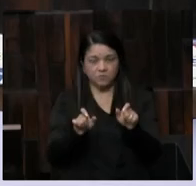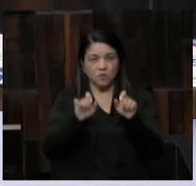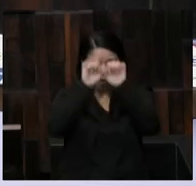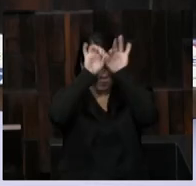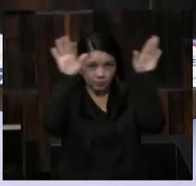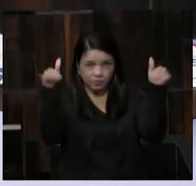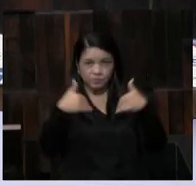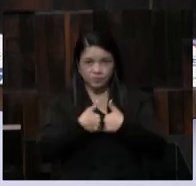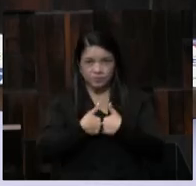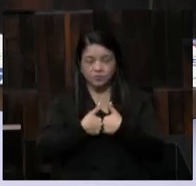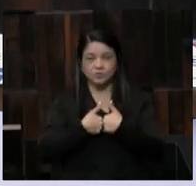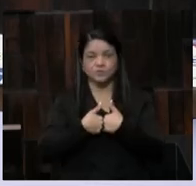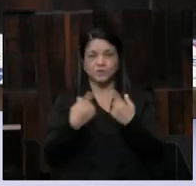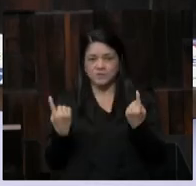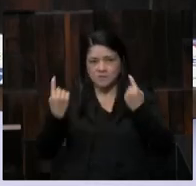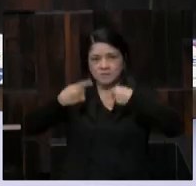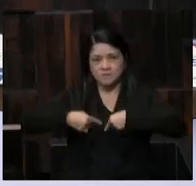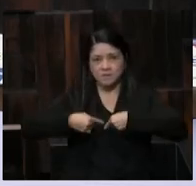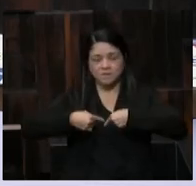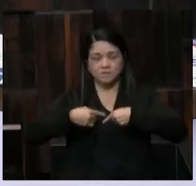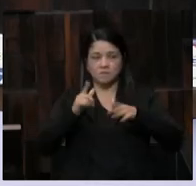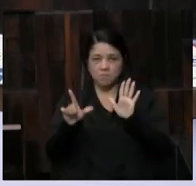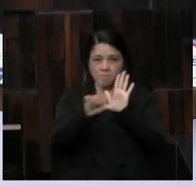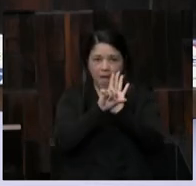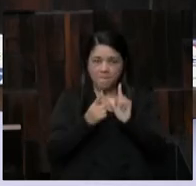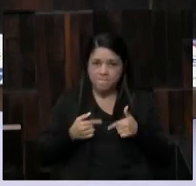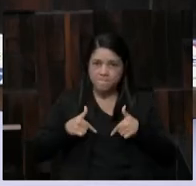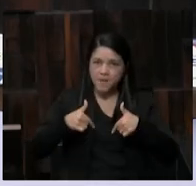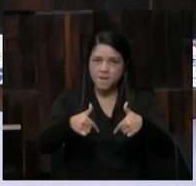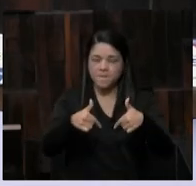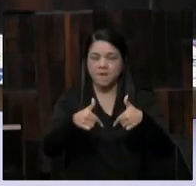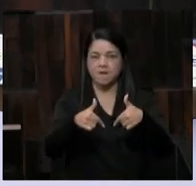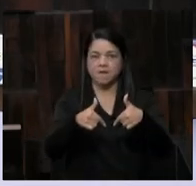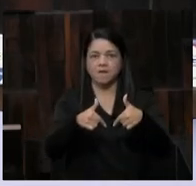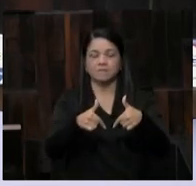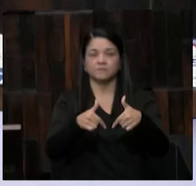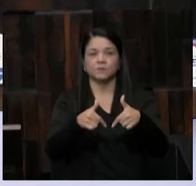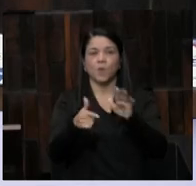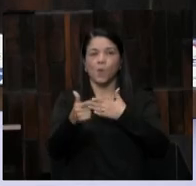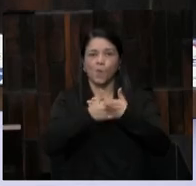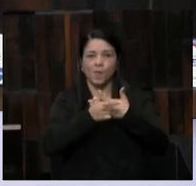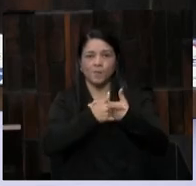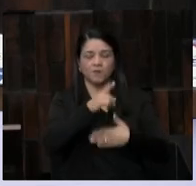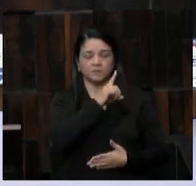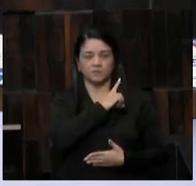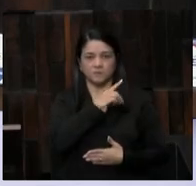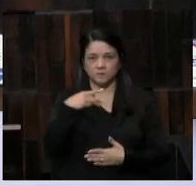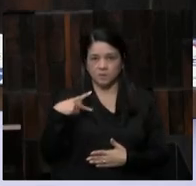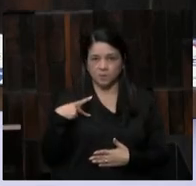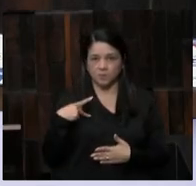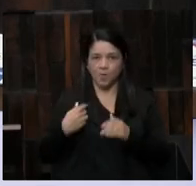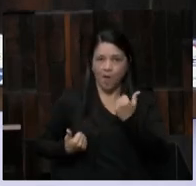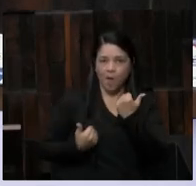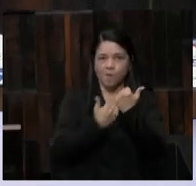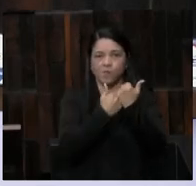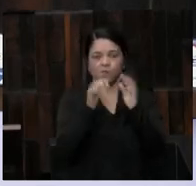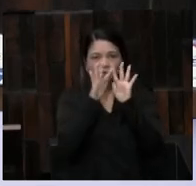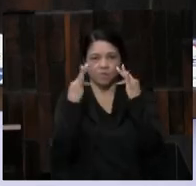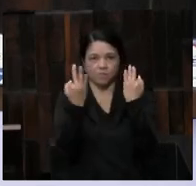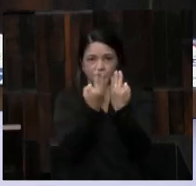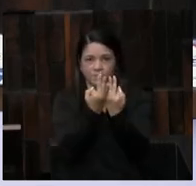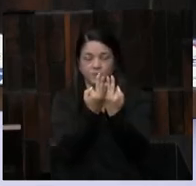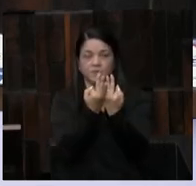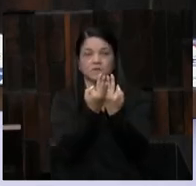autismo, desafios na aplicação das leis existentes, o papel da Defensoria Pública no apoio às famílias